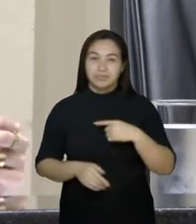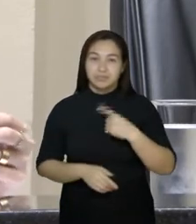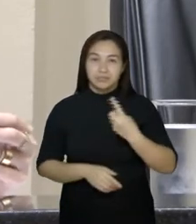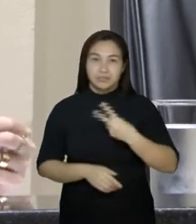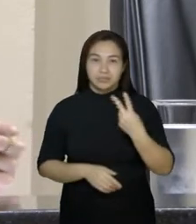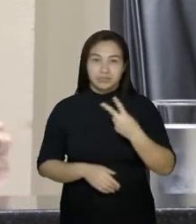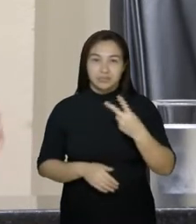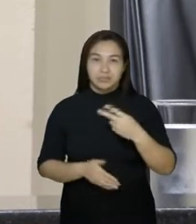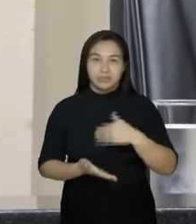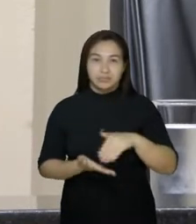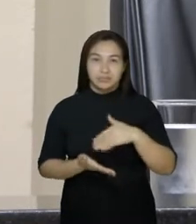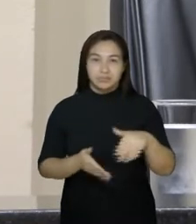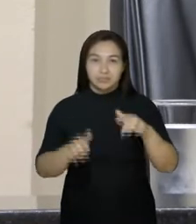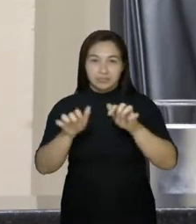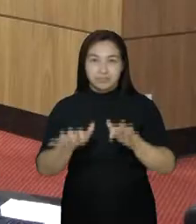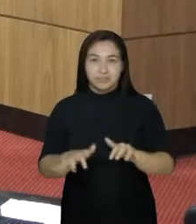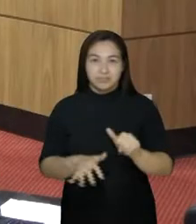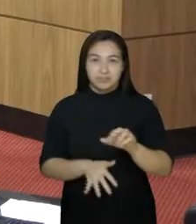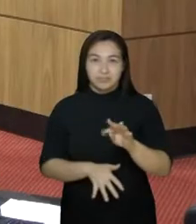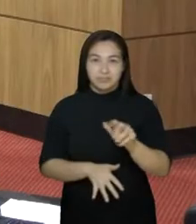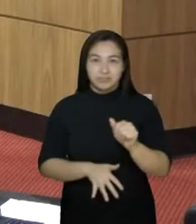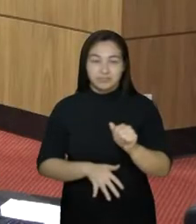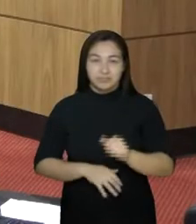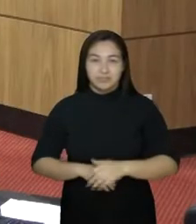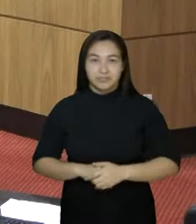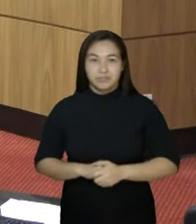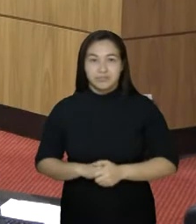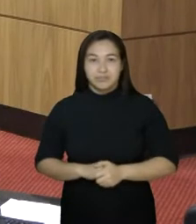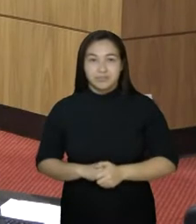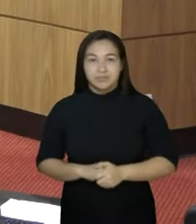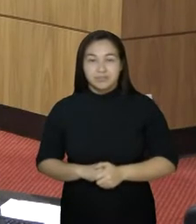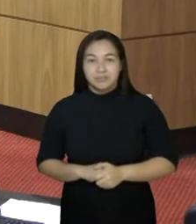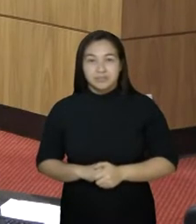secretário, lavei a presente ata.